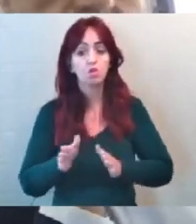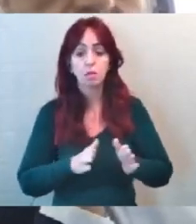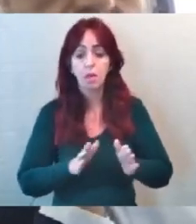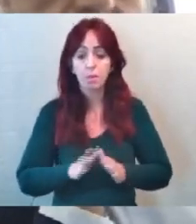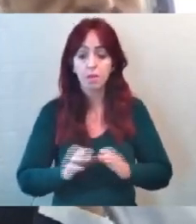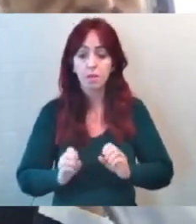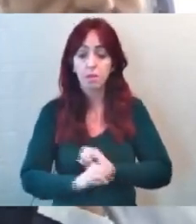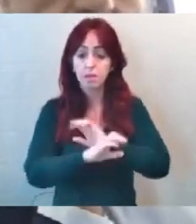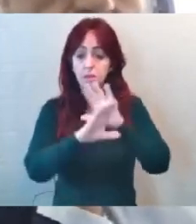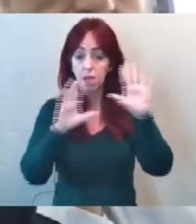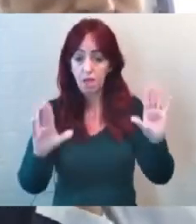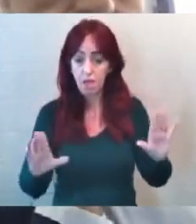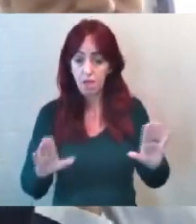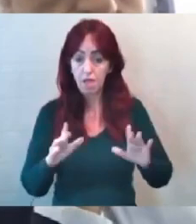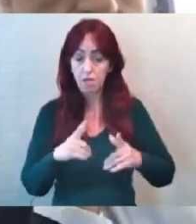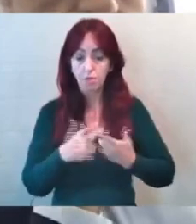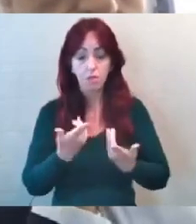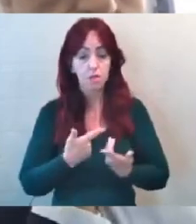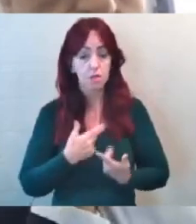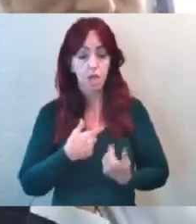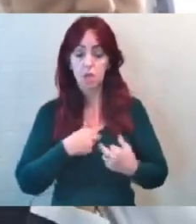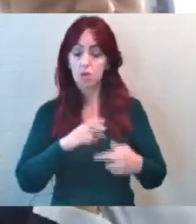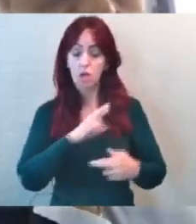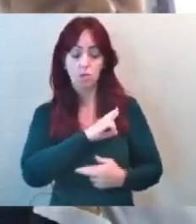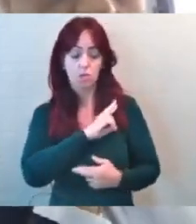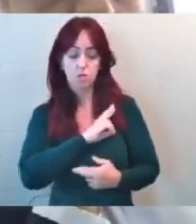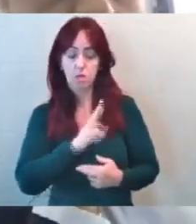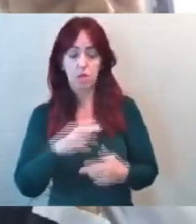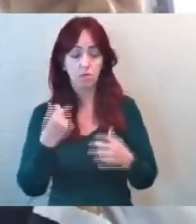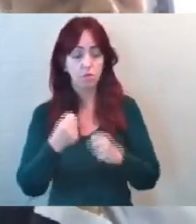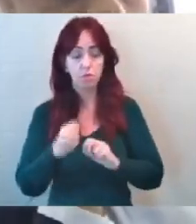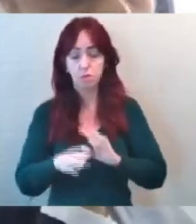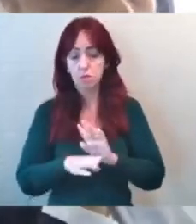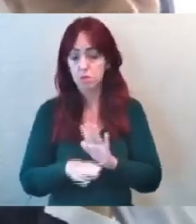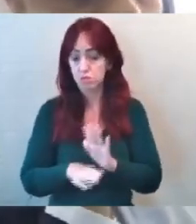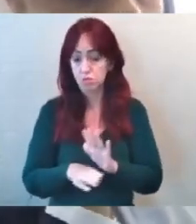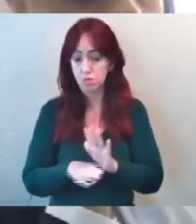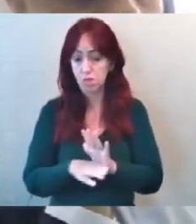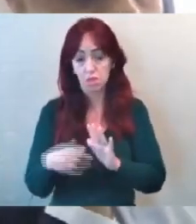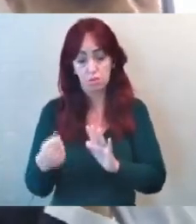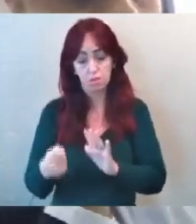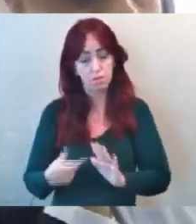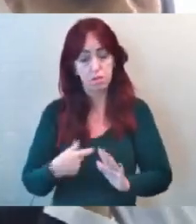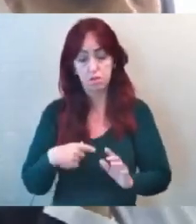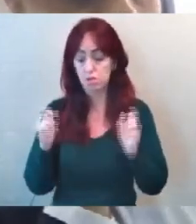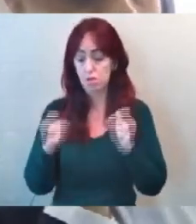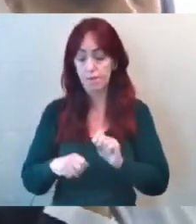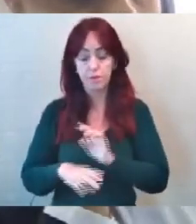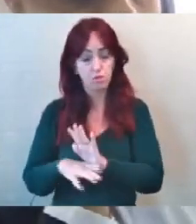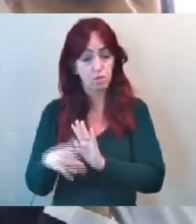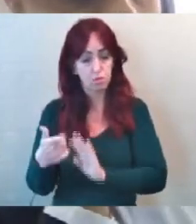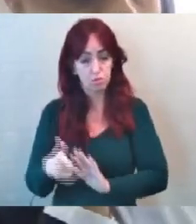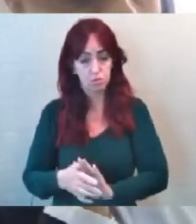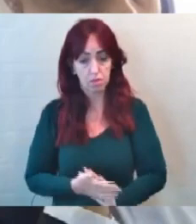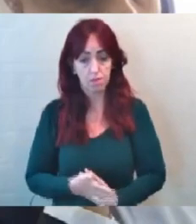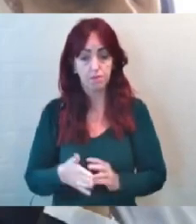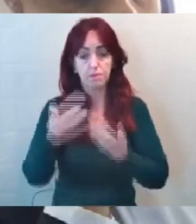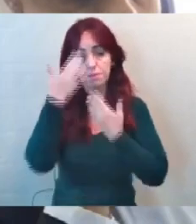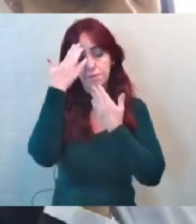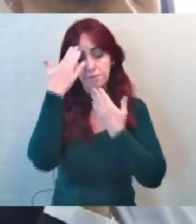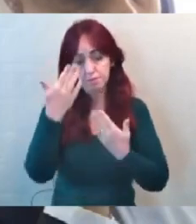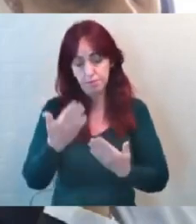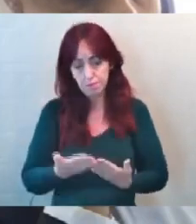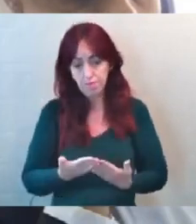está sendo feito, e cabe a ele, não cabe a mim, eu não tenho nada que ajudá-lo, e ele não precisa de ajuda, eu não tenho condição de ajudá-lo. Então, eu queria agradecer.